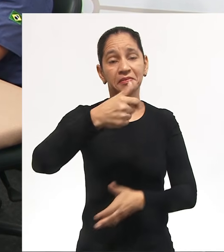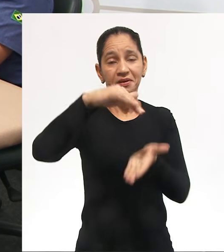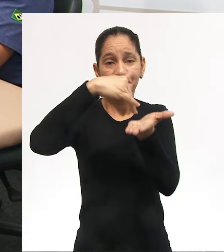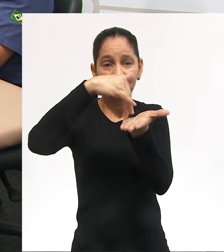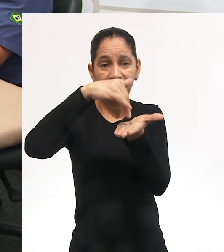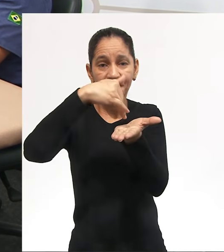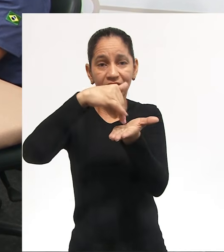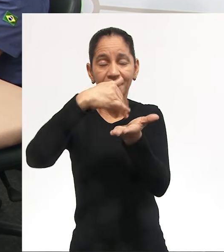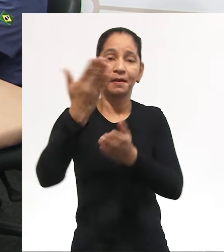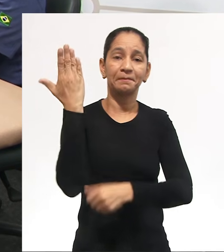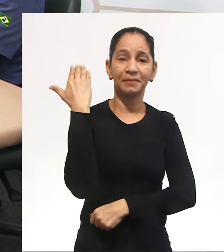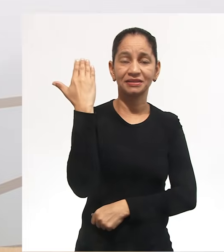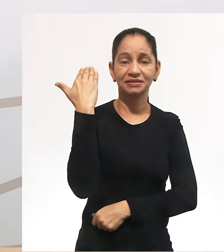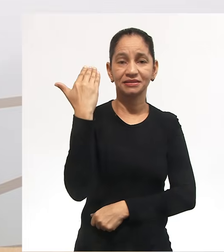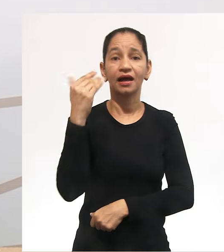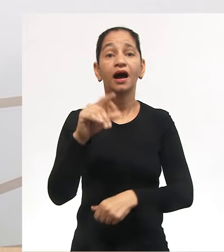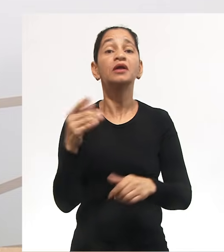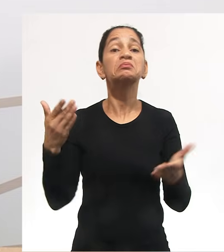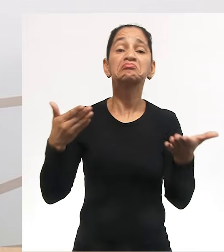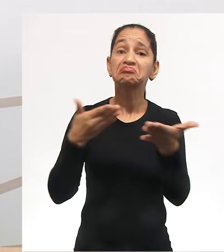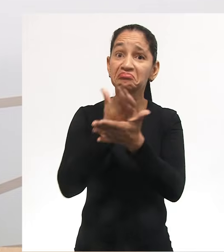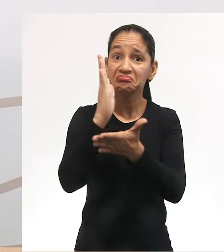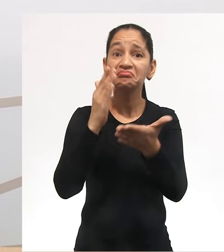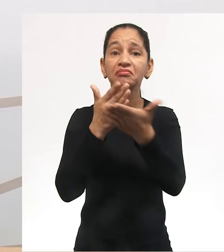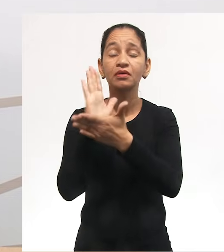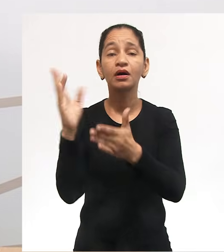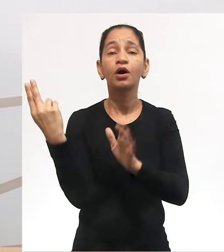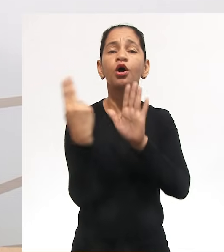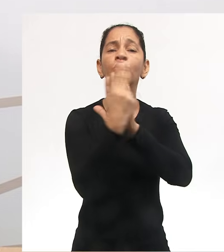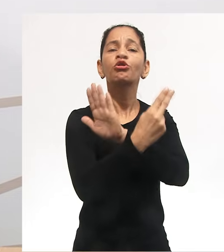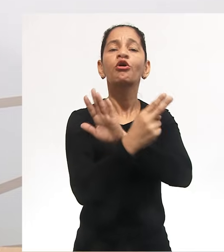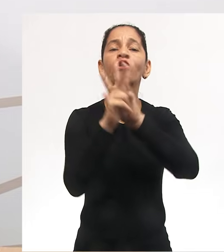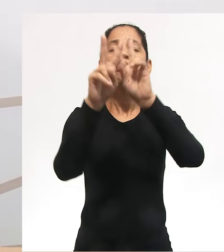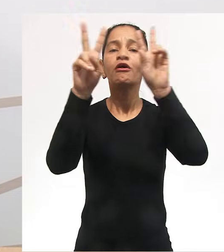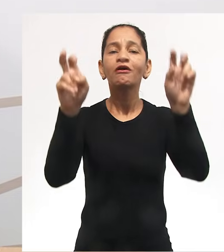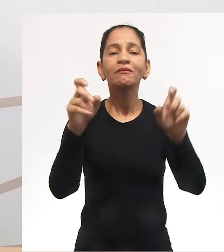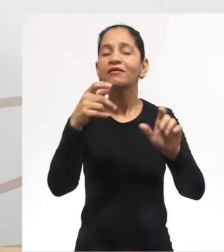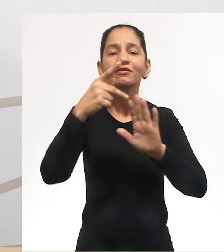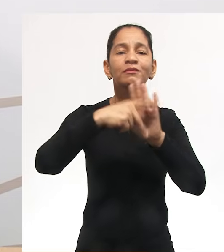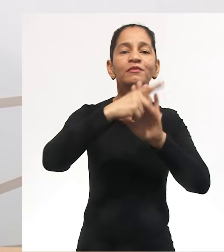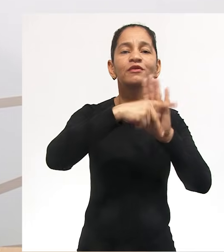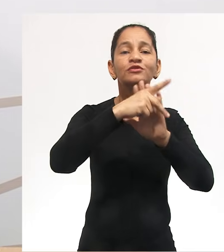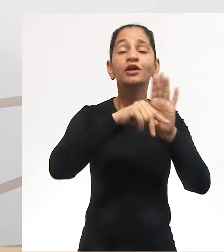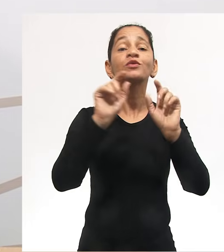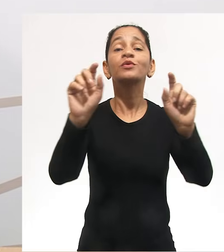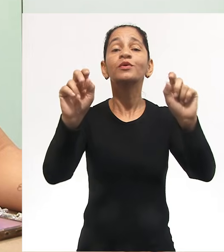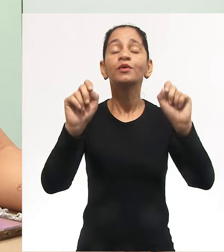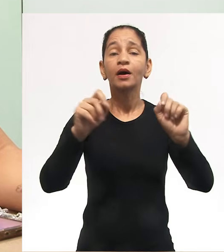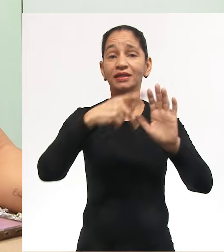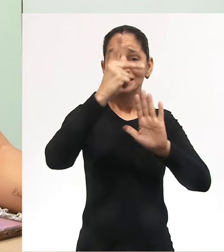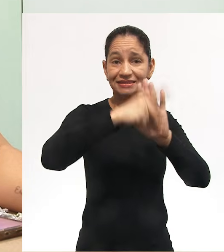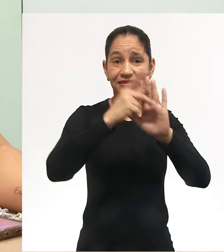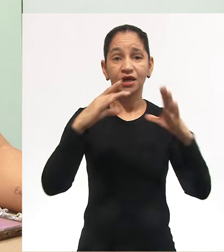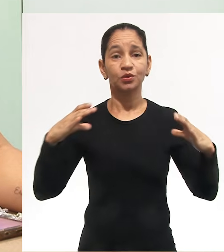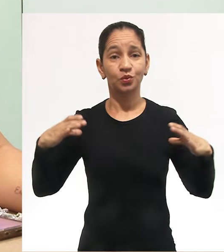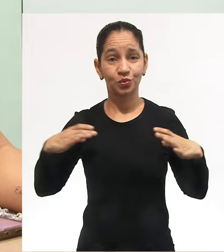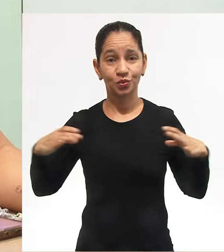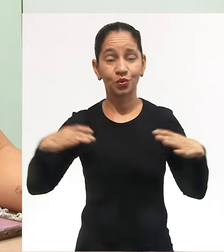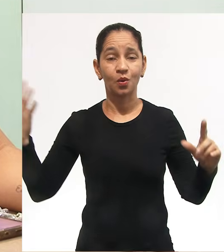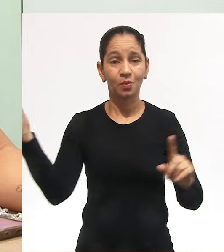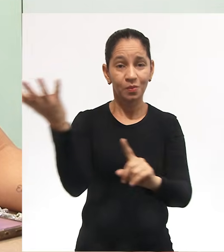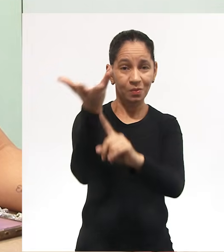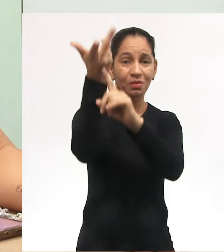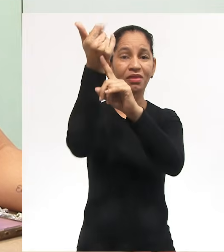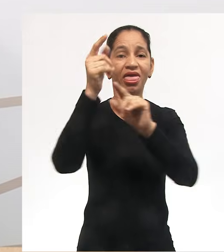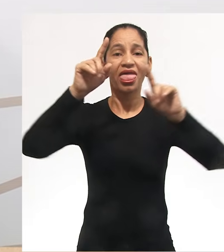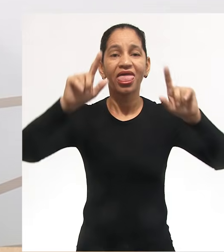nós apresentamos para a secretária de educação na época, né, ela aprovou. Qual que é o nome do projeto para todo mundo aí Então, o